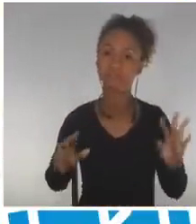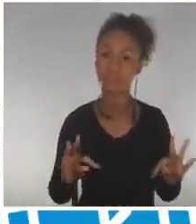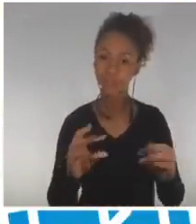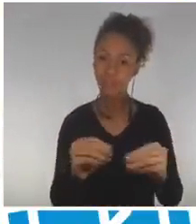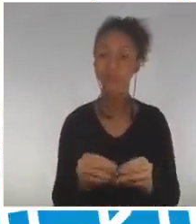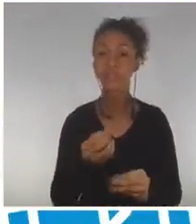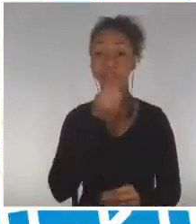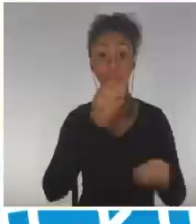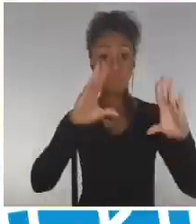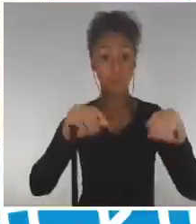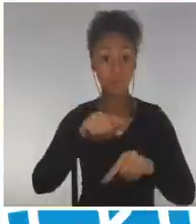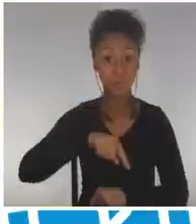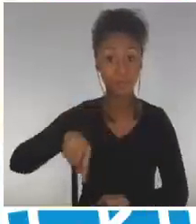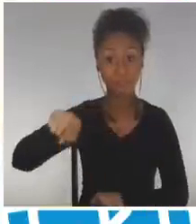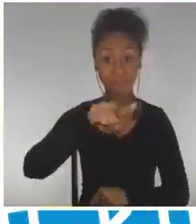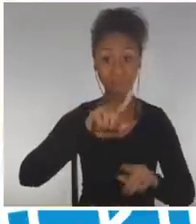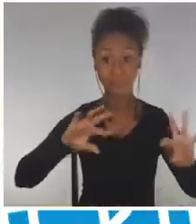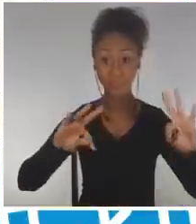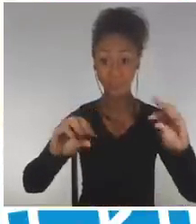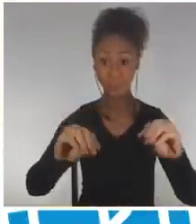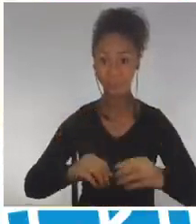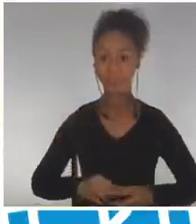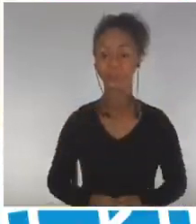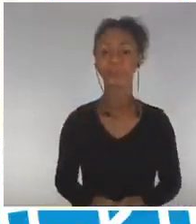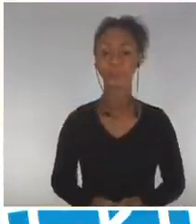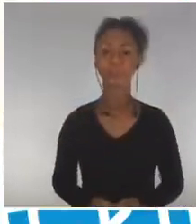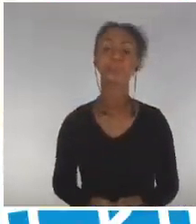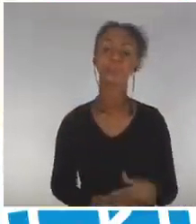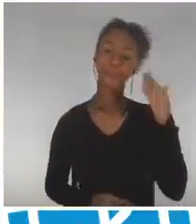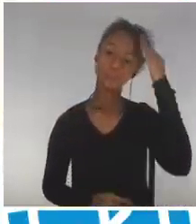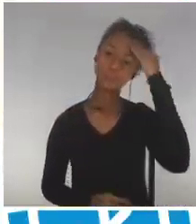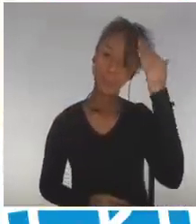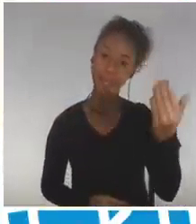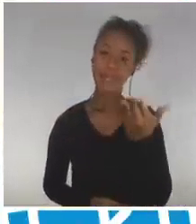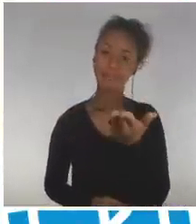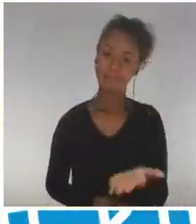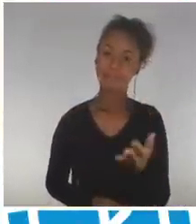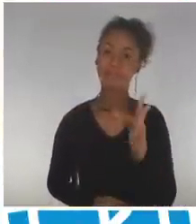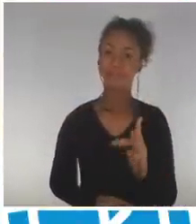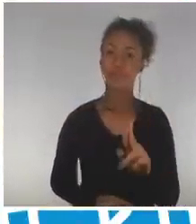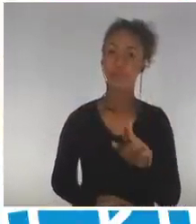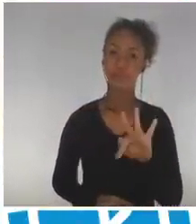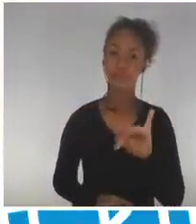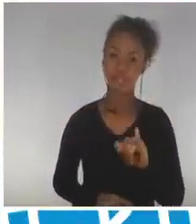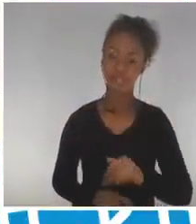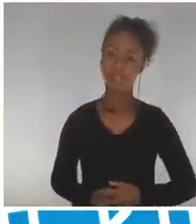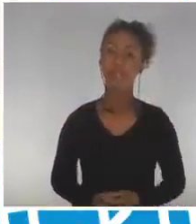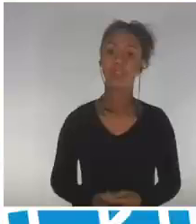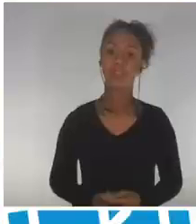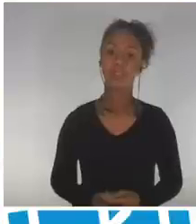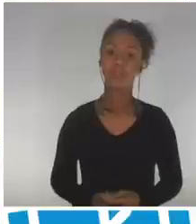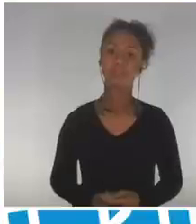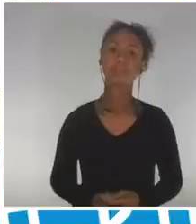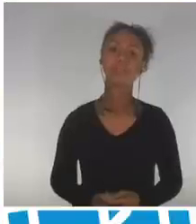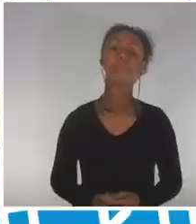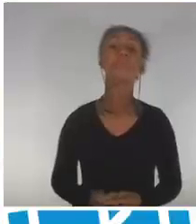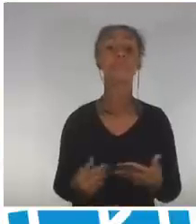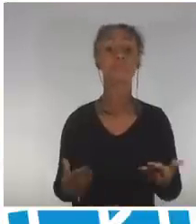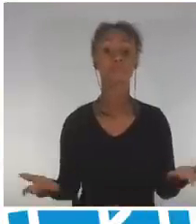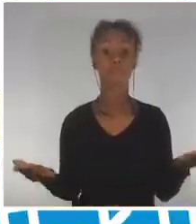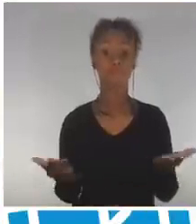boa noite para todo mundo. Muito obrigada, Tuffi, pela participação. Passo, então, ao